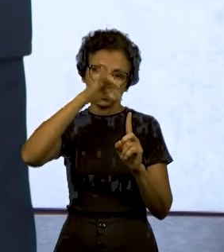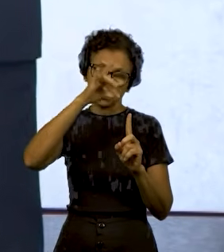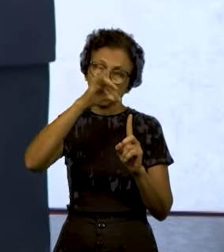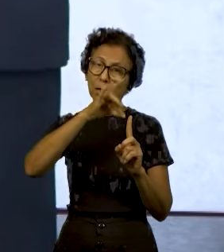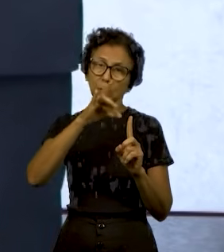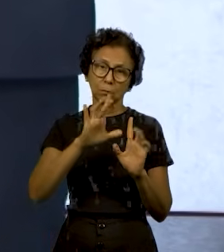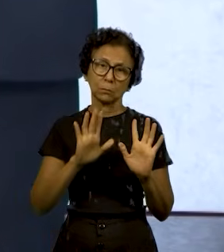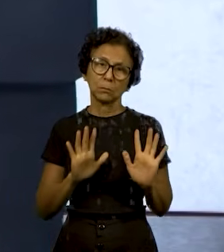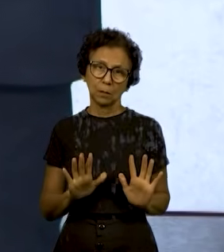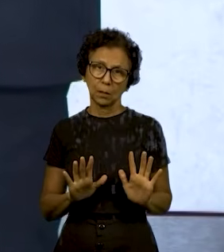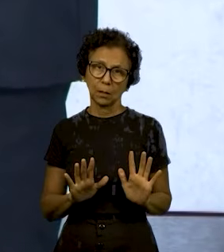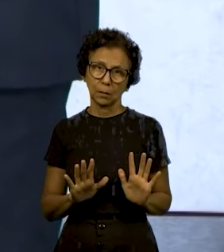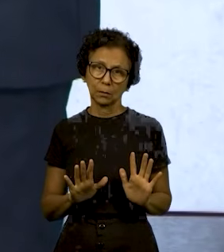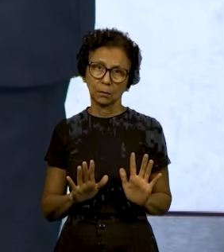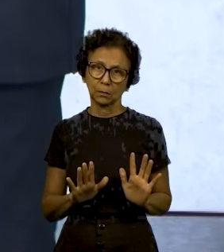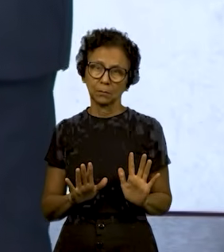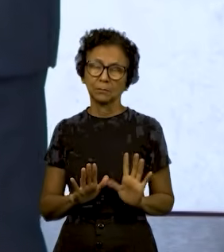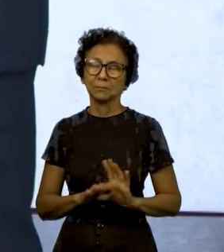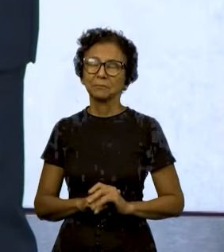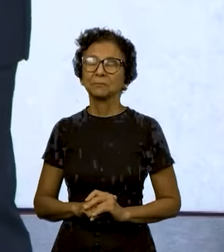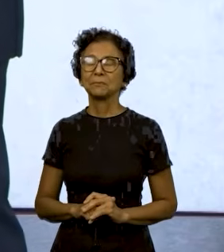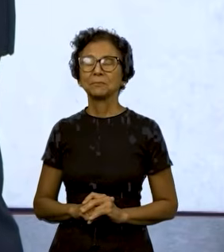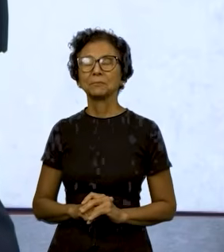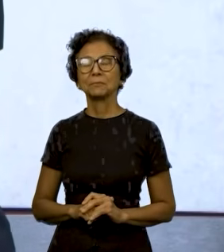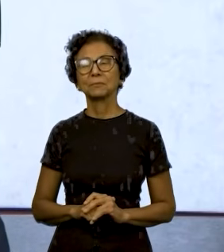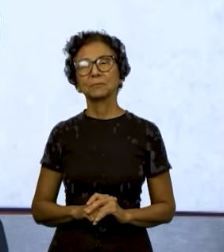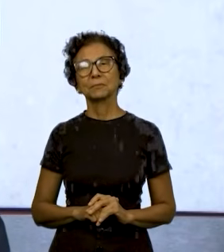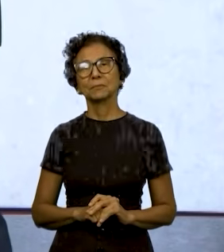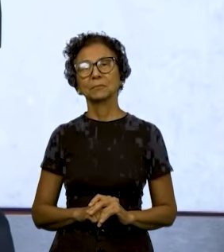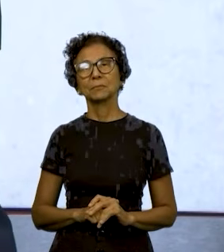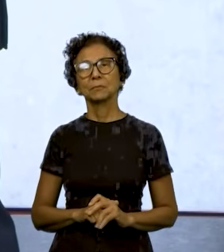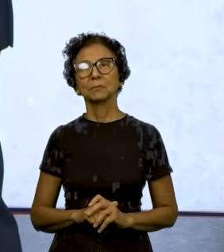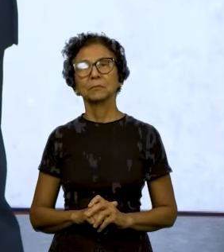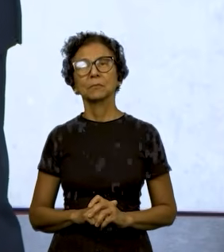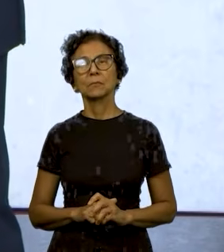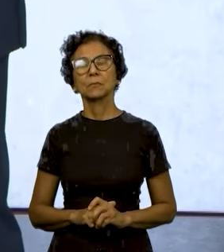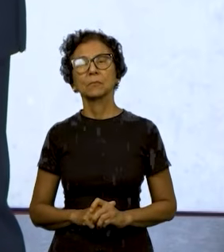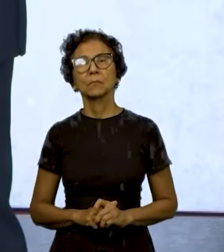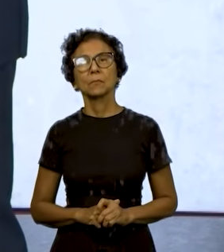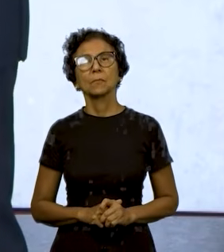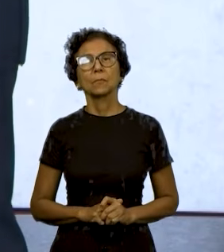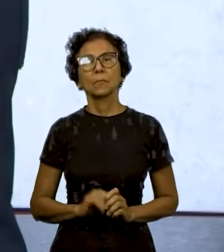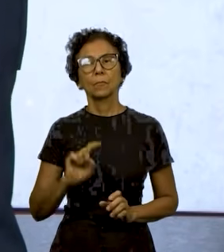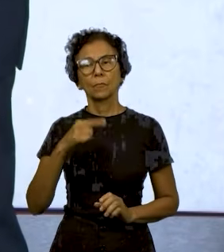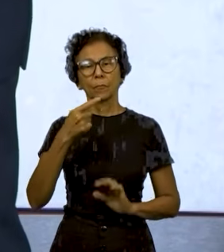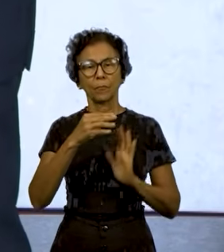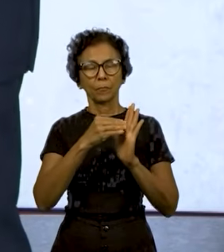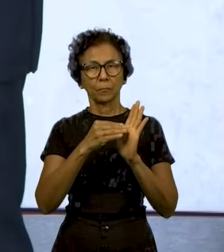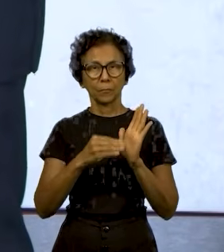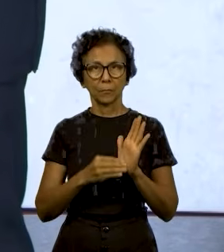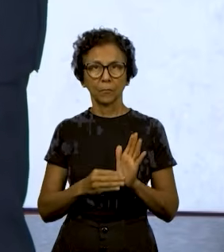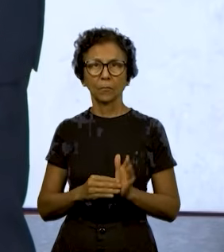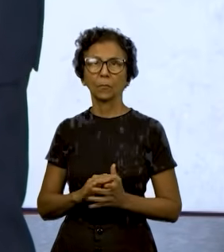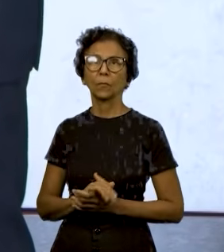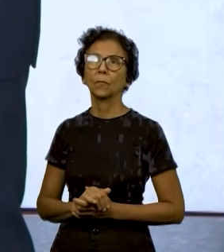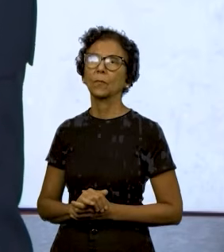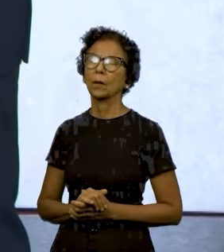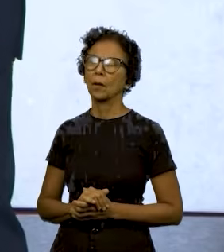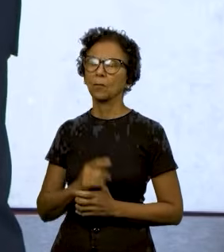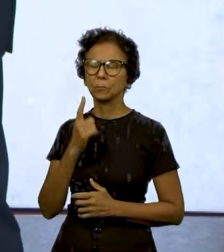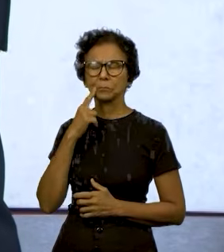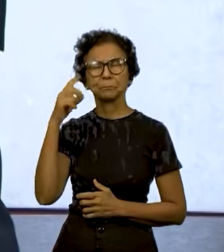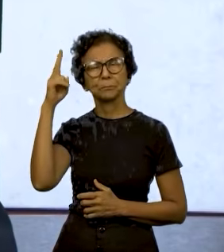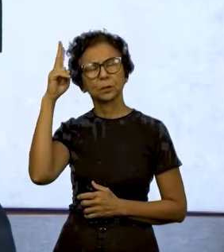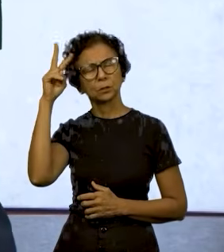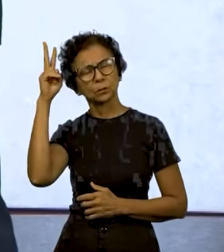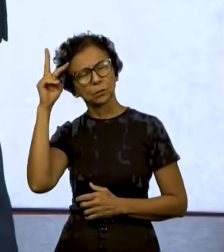isso é tão importante estudarmos isso. E no próximo episódio nós vamos falar muito sobre isso aqui, vamos contar a história, né,